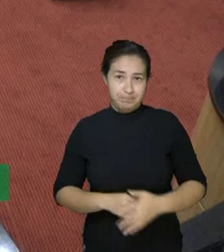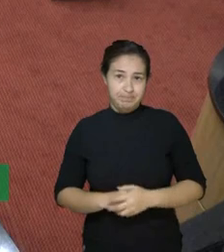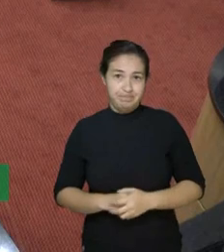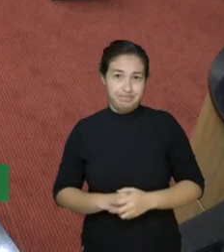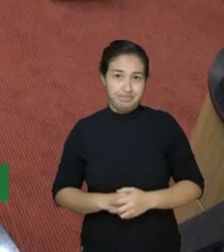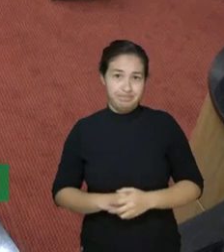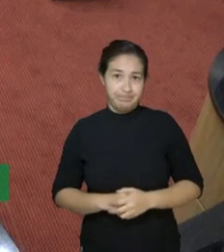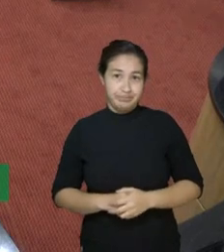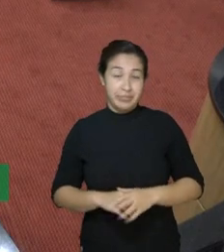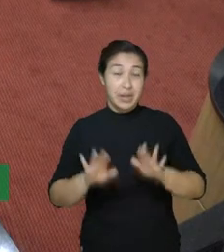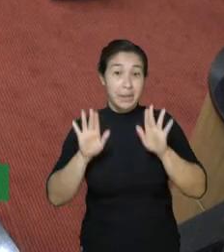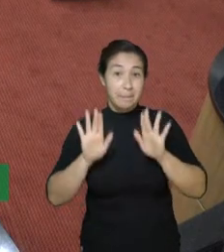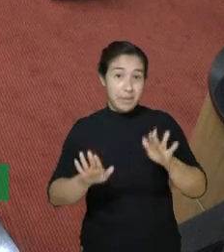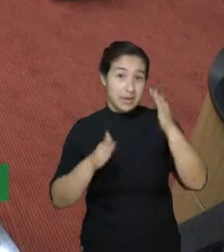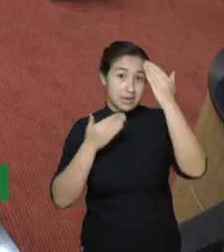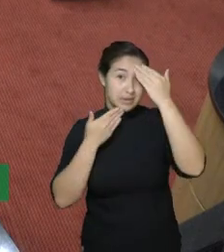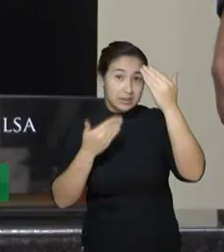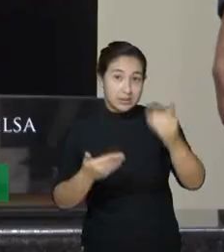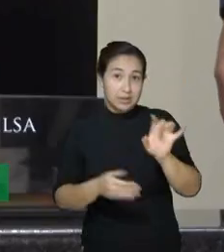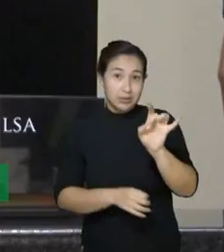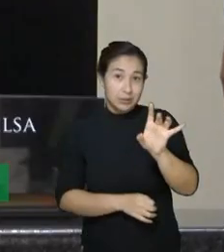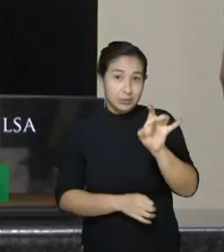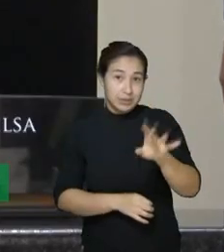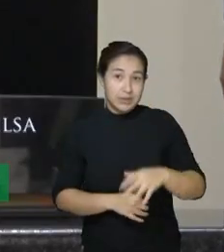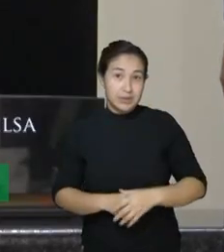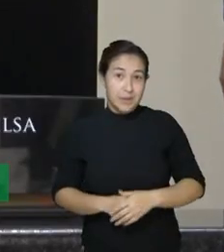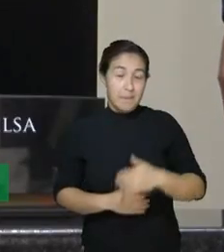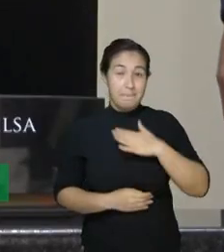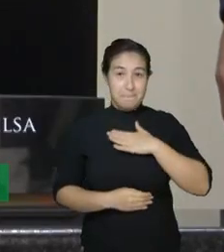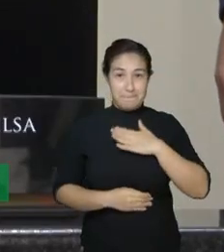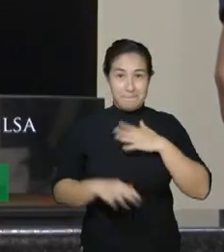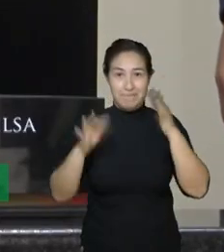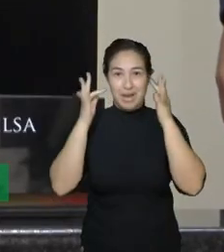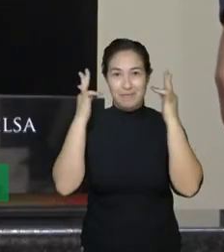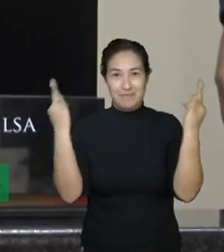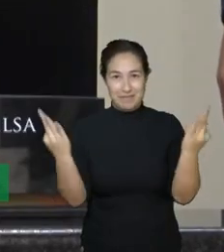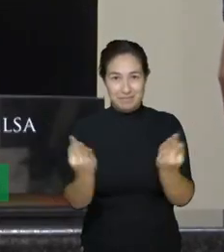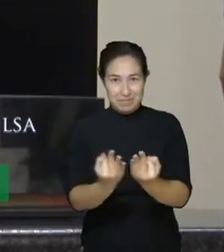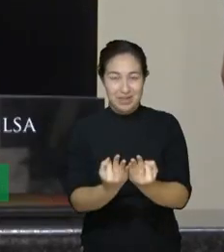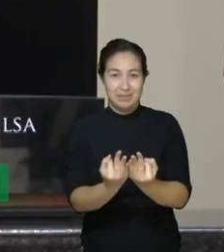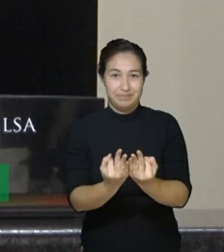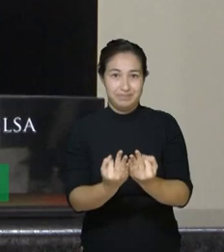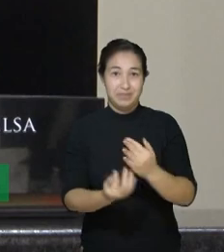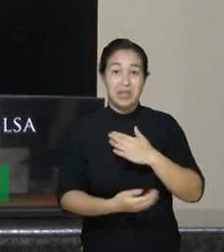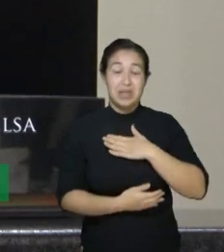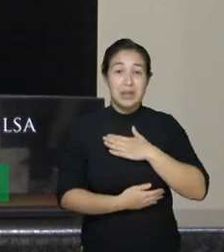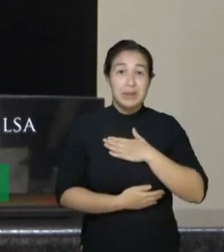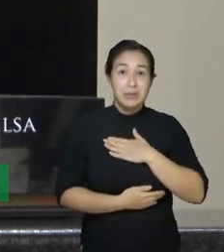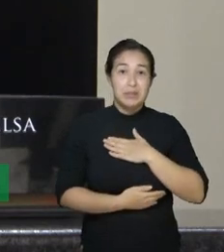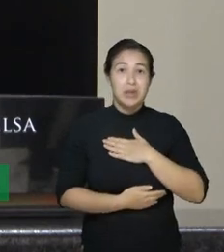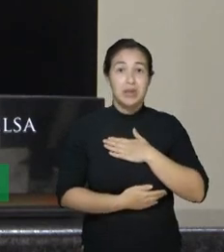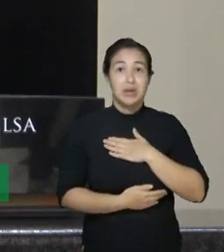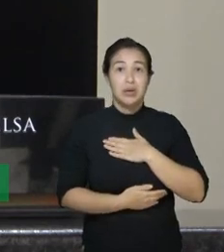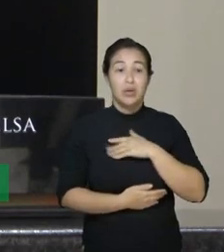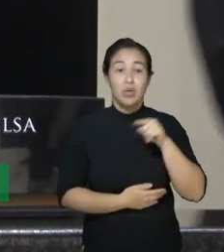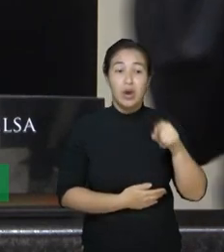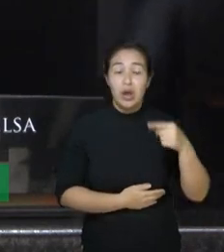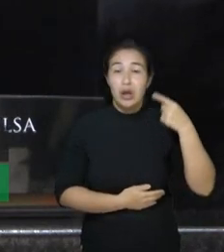um agradecimento especial à minha família. Aqueles que estão na